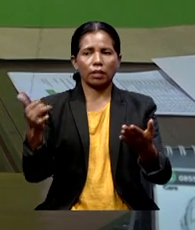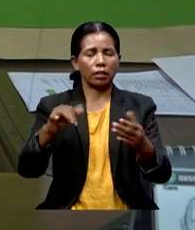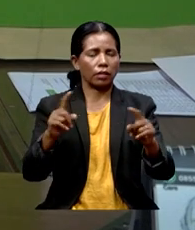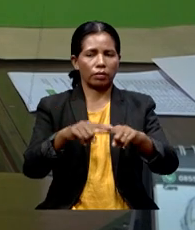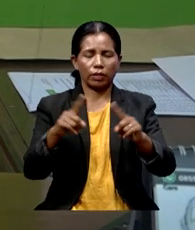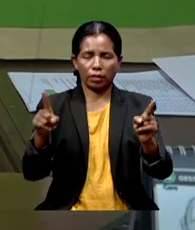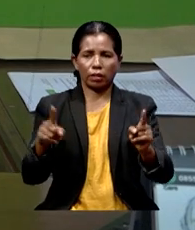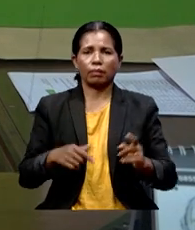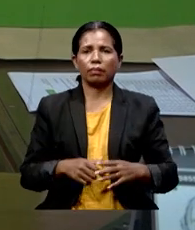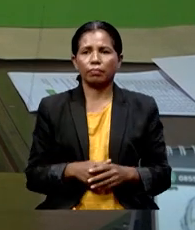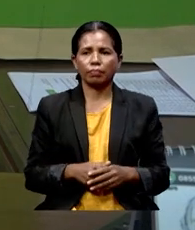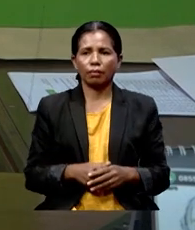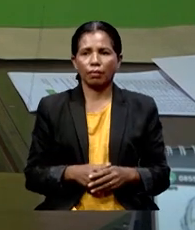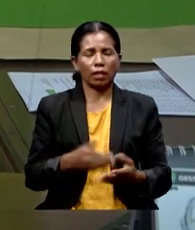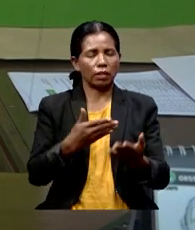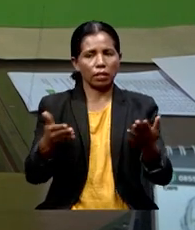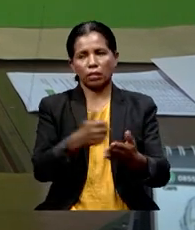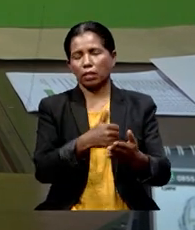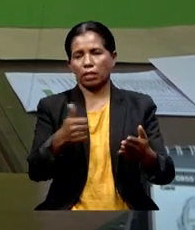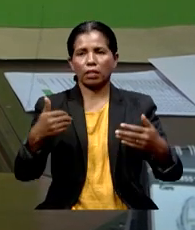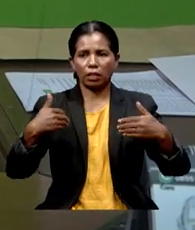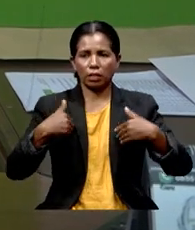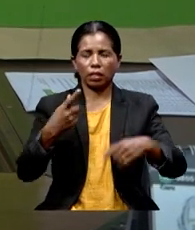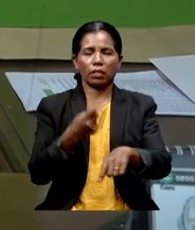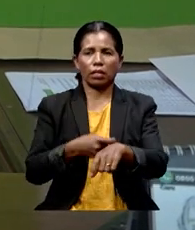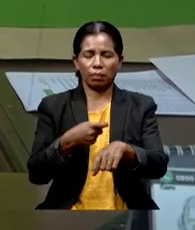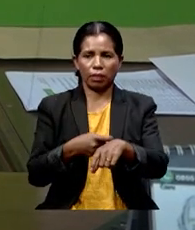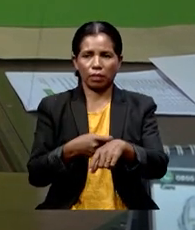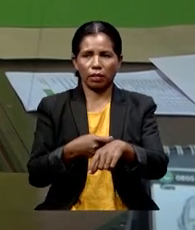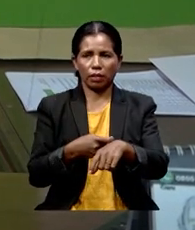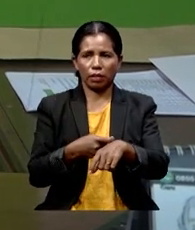lahanesan material ser seu, niha tempo, niha